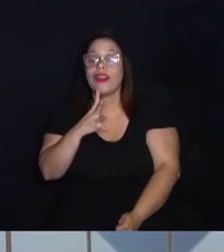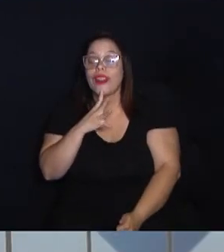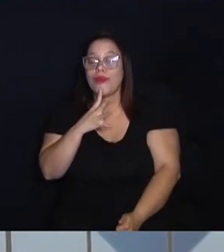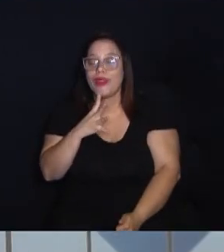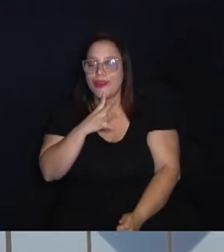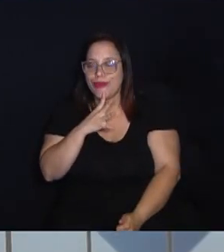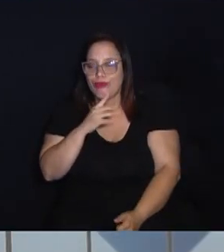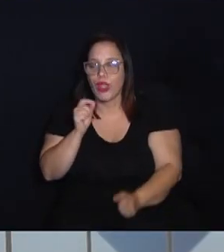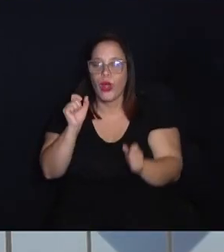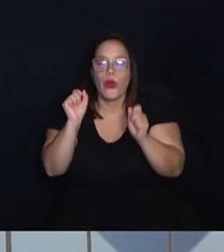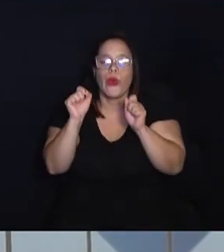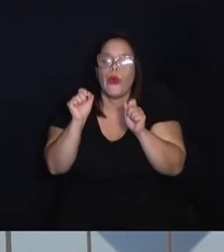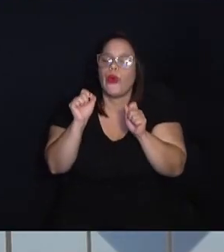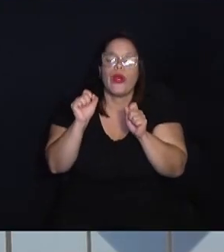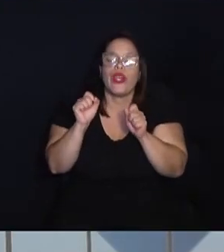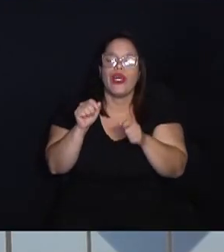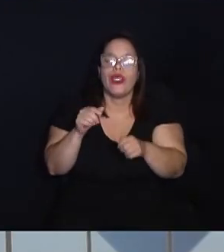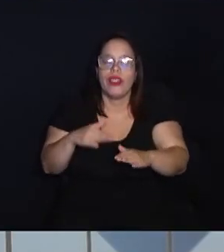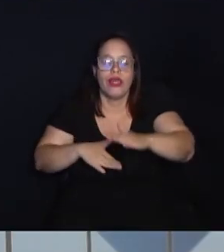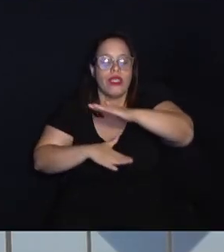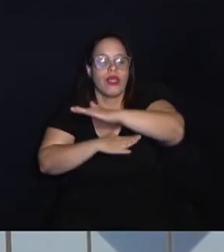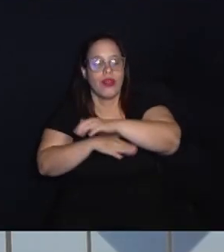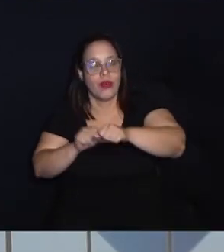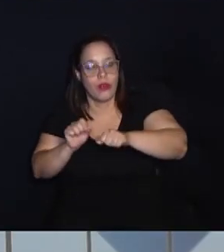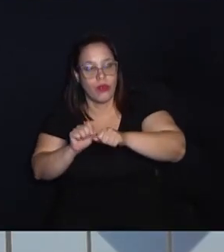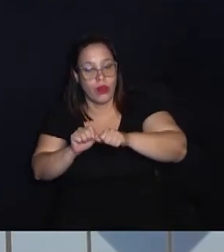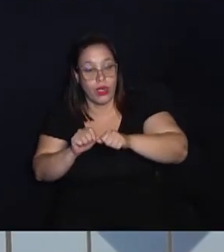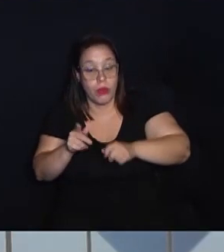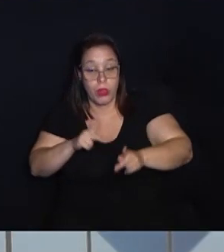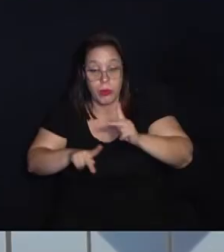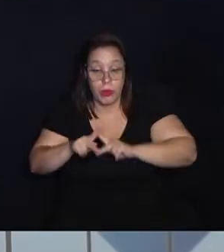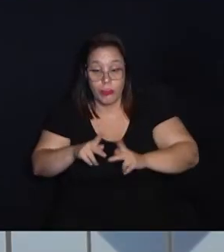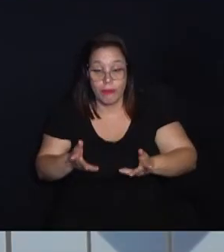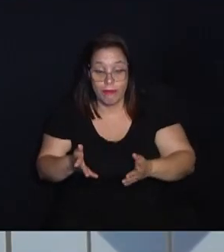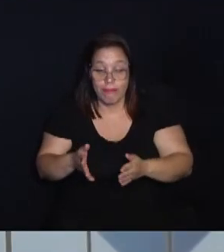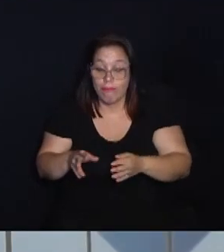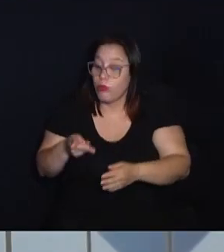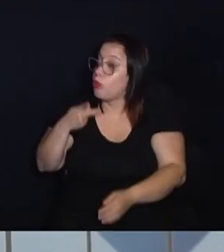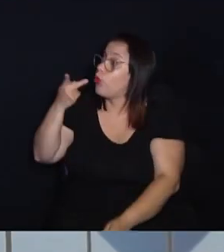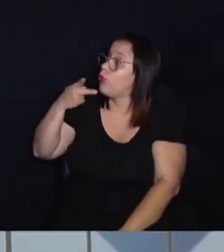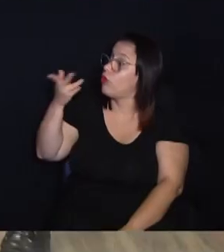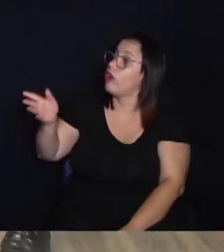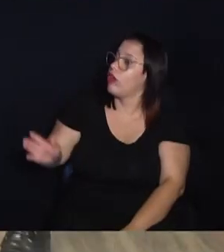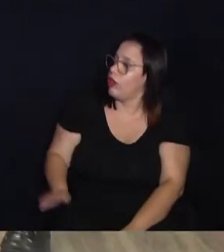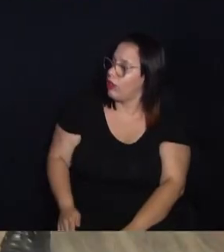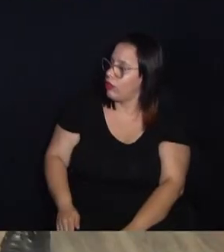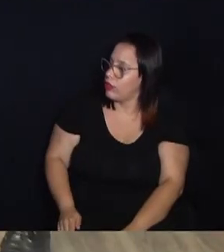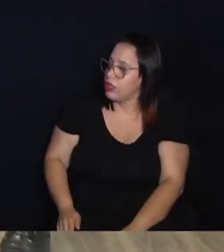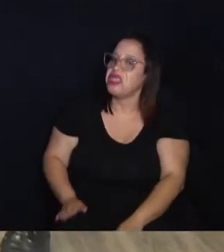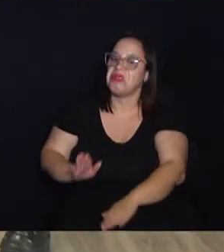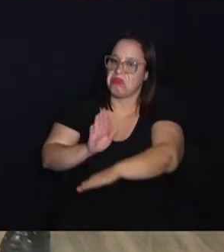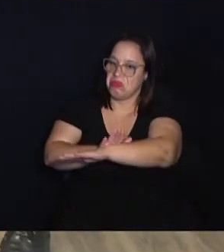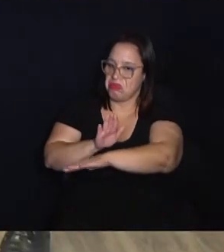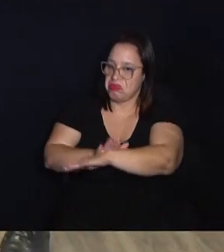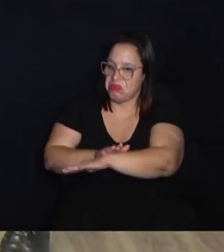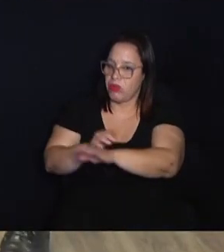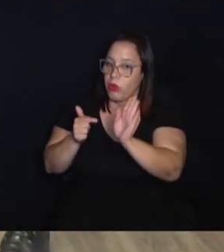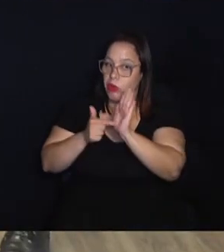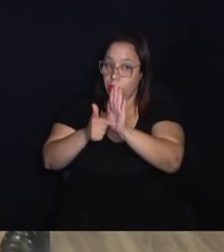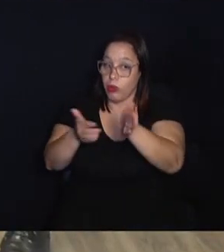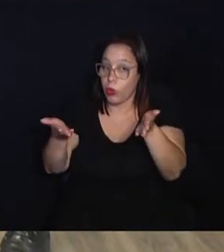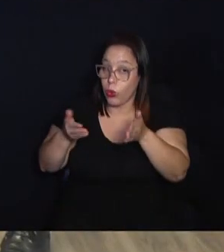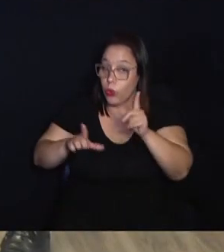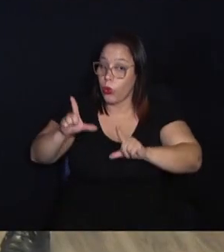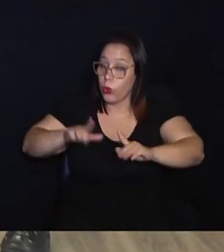que a Câmara faz e pode fazer pela população. Por falar nesta ajuda, né, nós vamos mostrar hoje aqui no